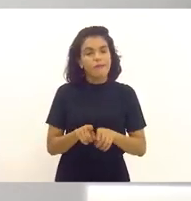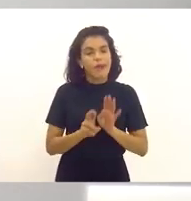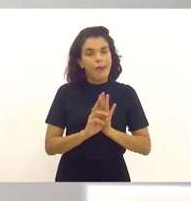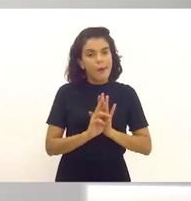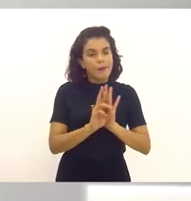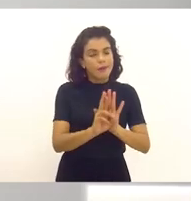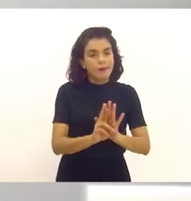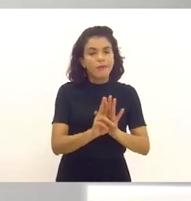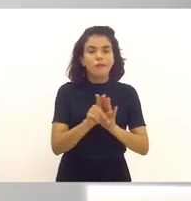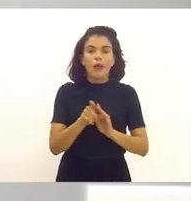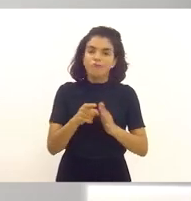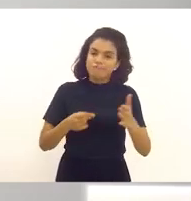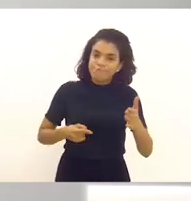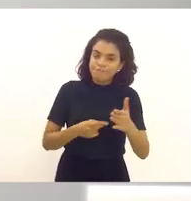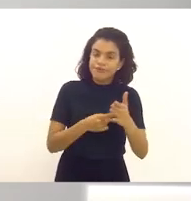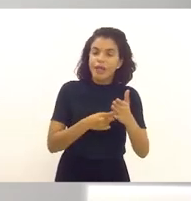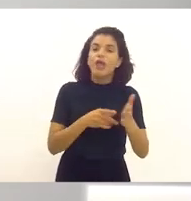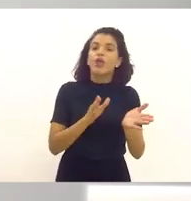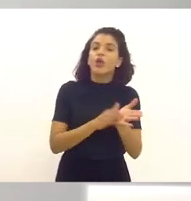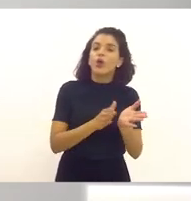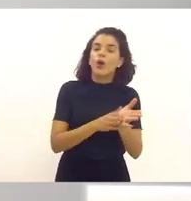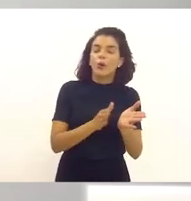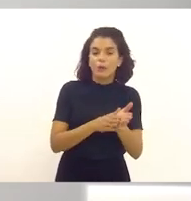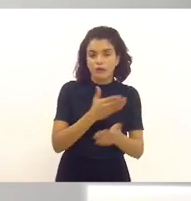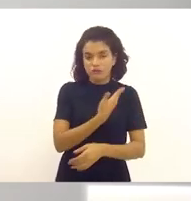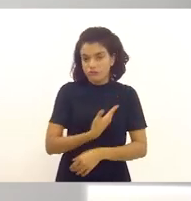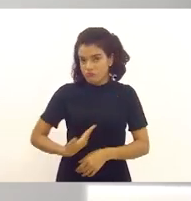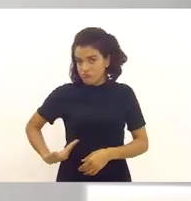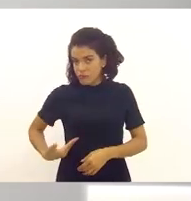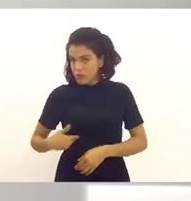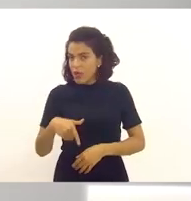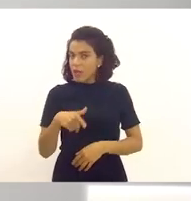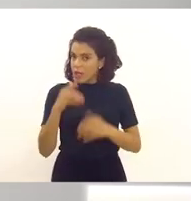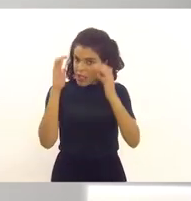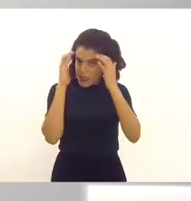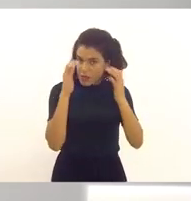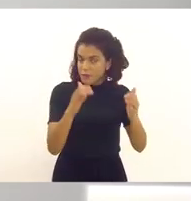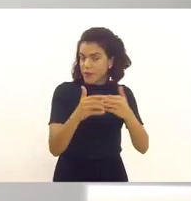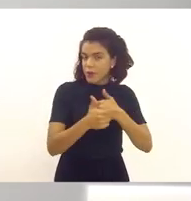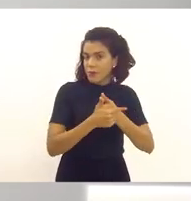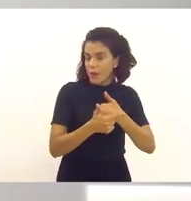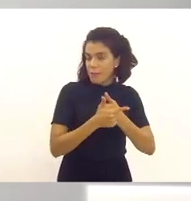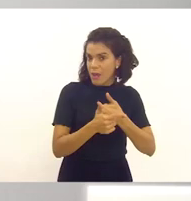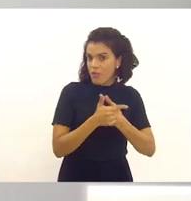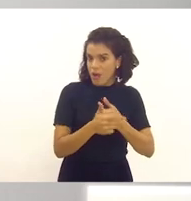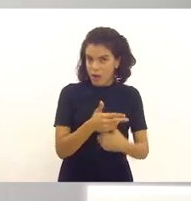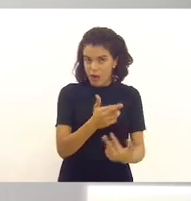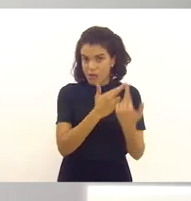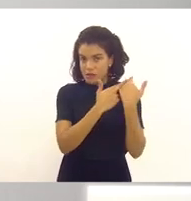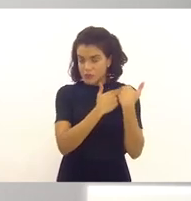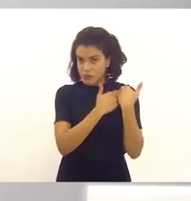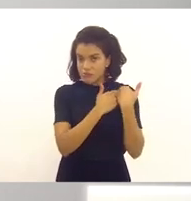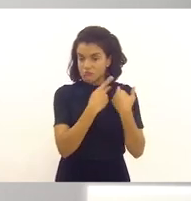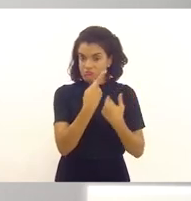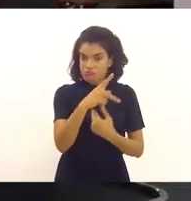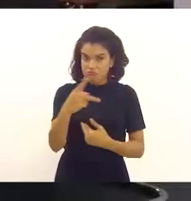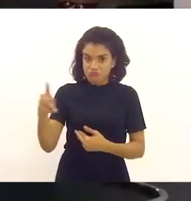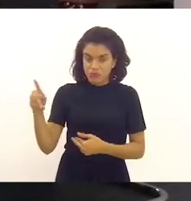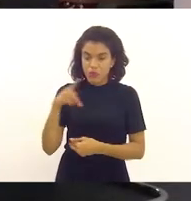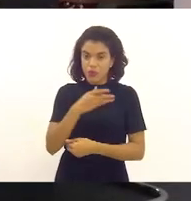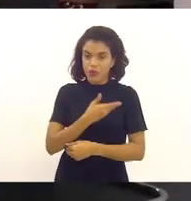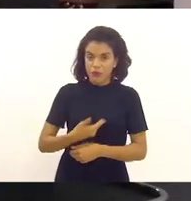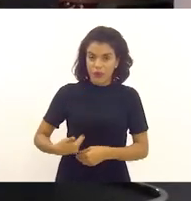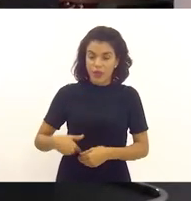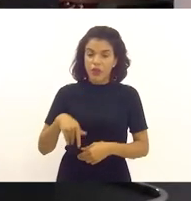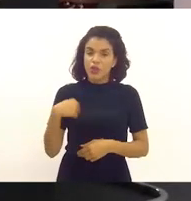denúncia e para cobrar do estado que o seu papel seja cumprido né nessa casa nós funcionamos de maneira